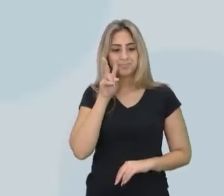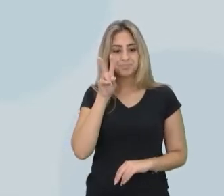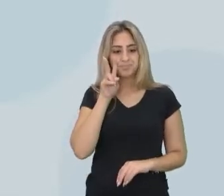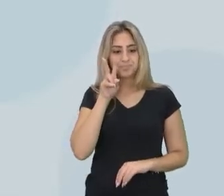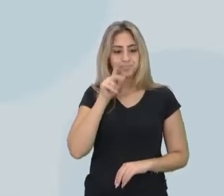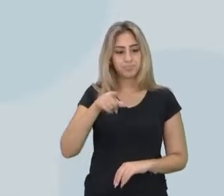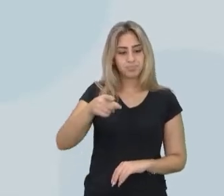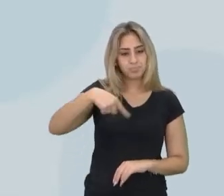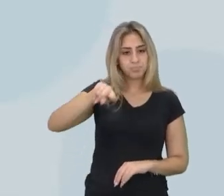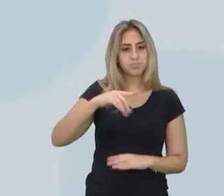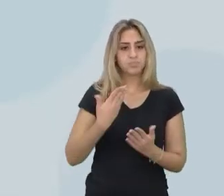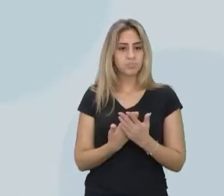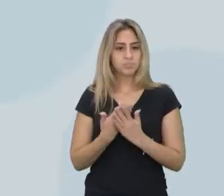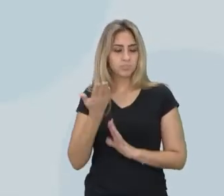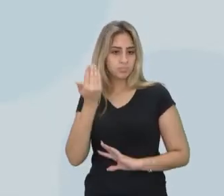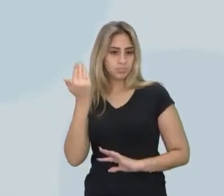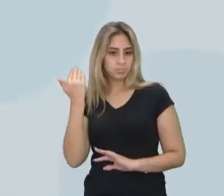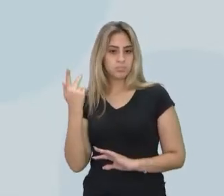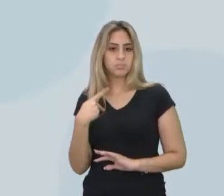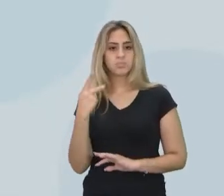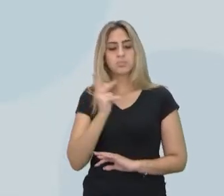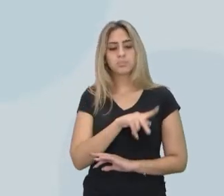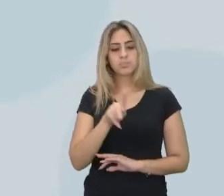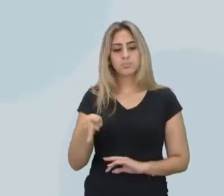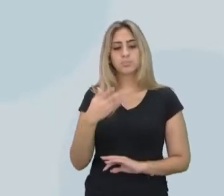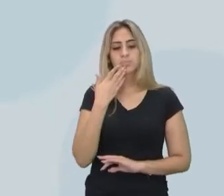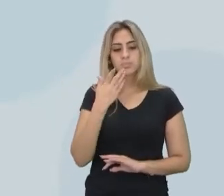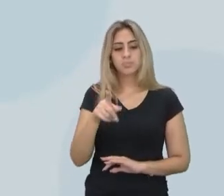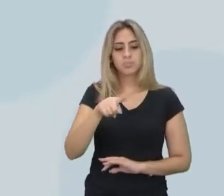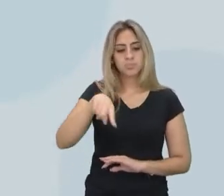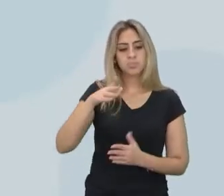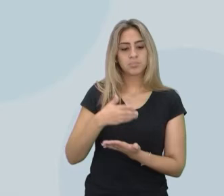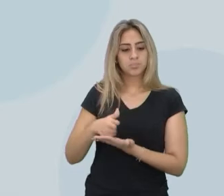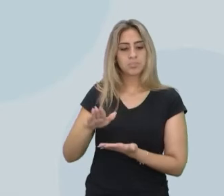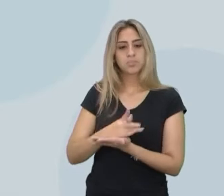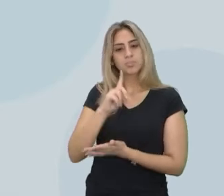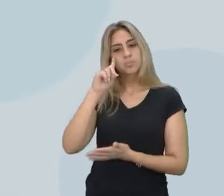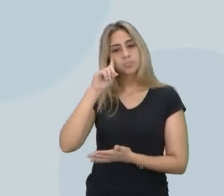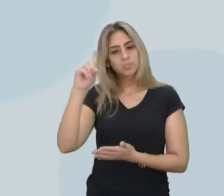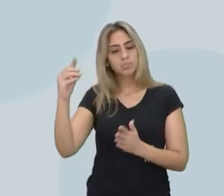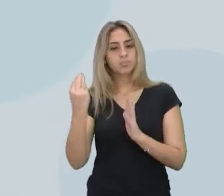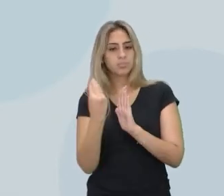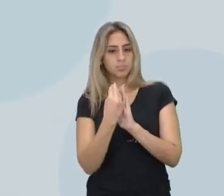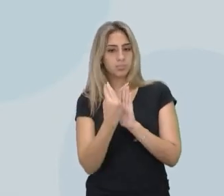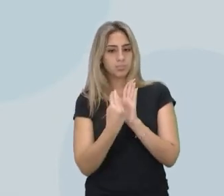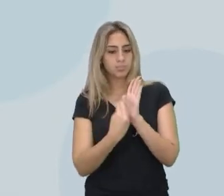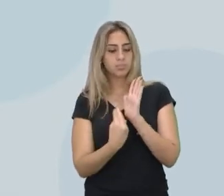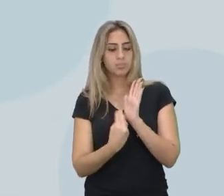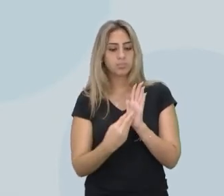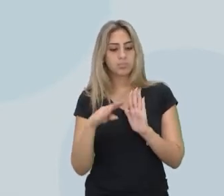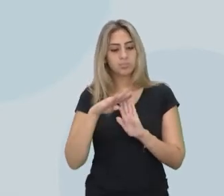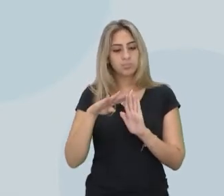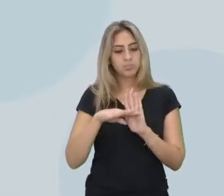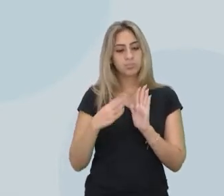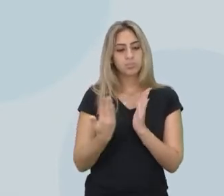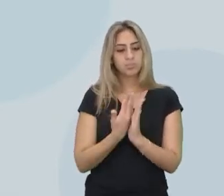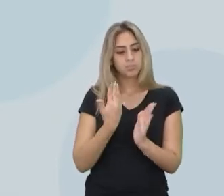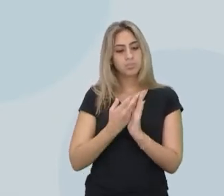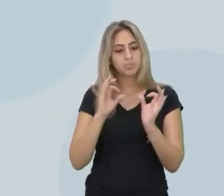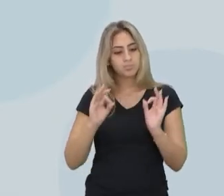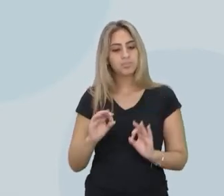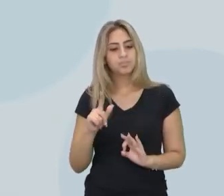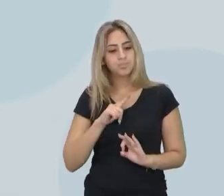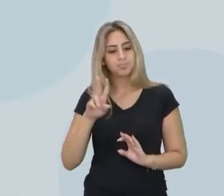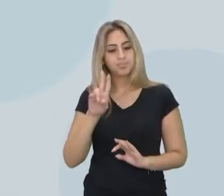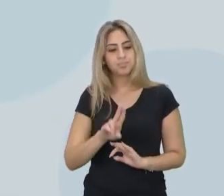Vocês se lembram que na aula passada a Pro pediu para vocês separarem uma matéria do caderno ou então um caderno mesmo para